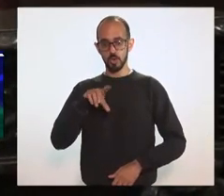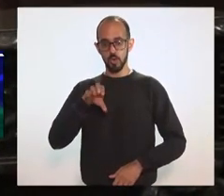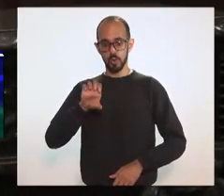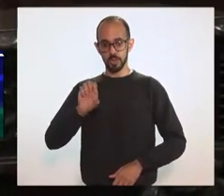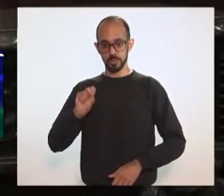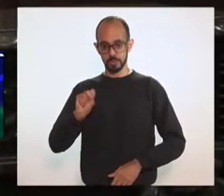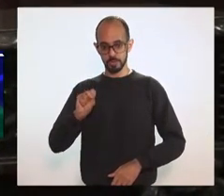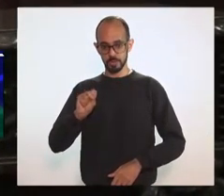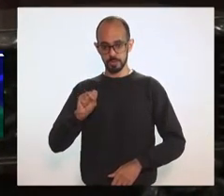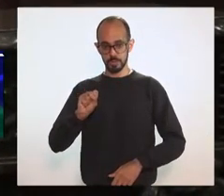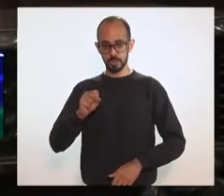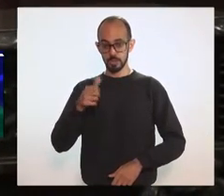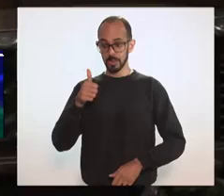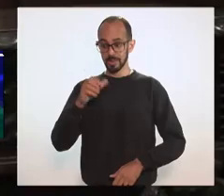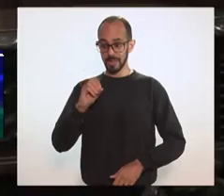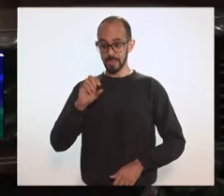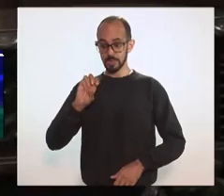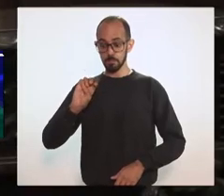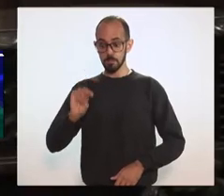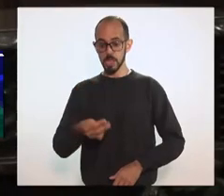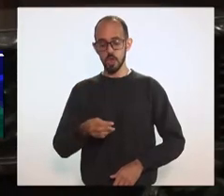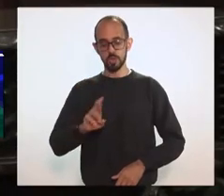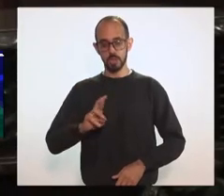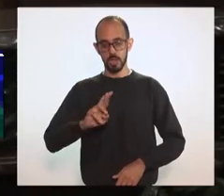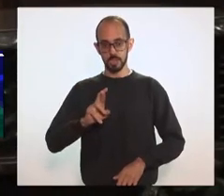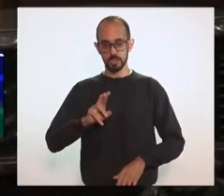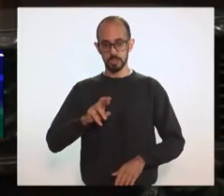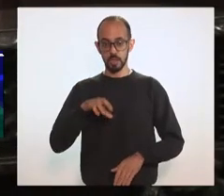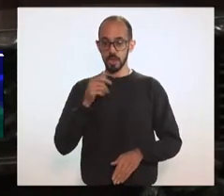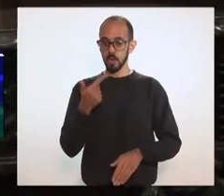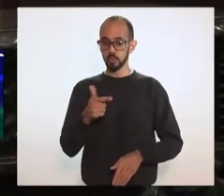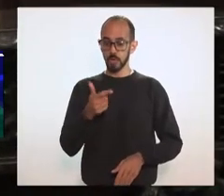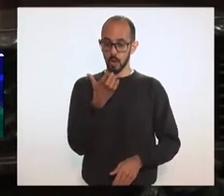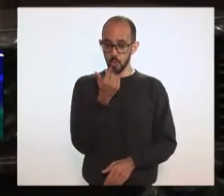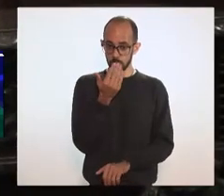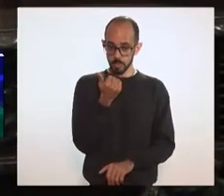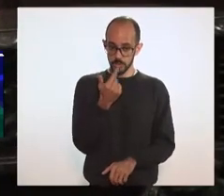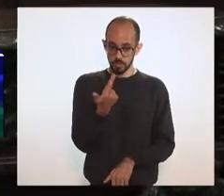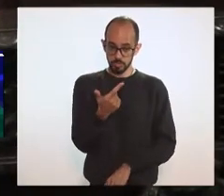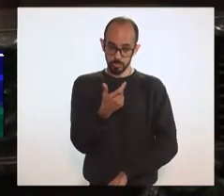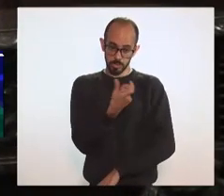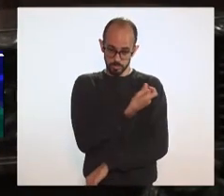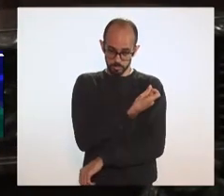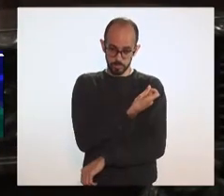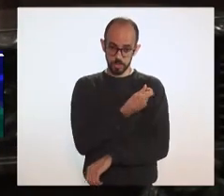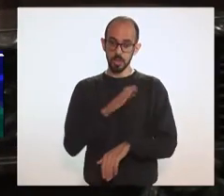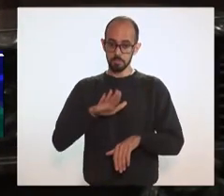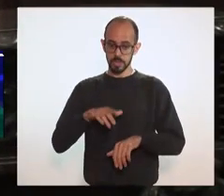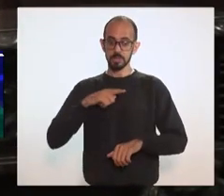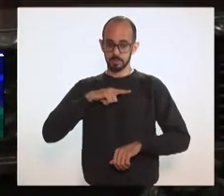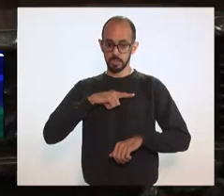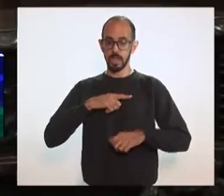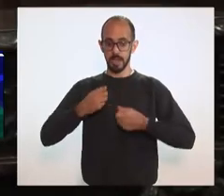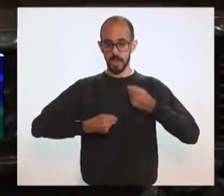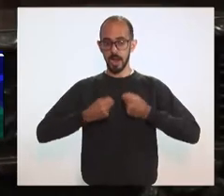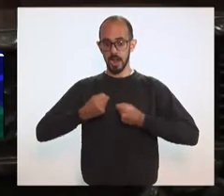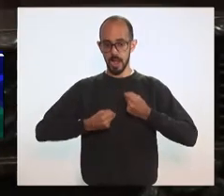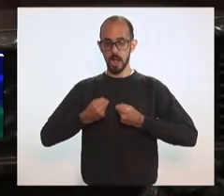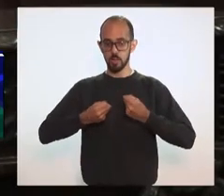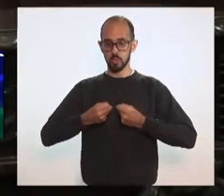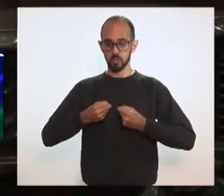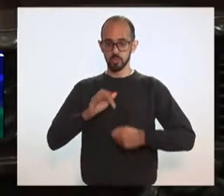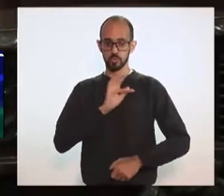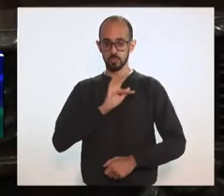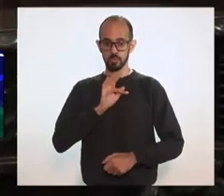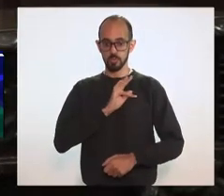tem comida para comer, que não tem vacina, tem caveirões. Tem caveirões. Não foi à toa,